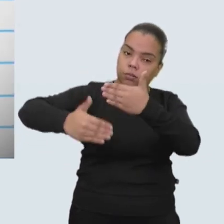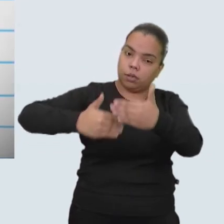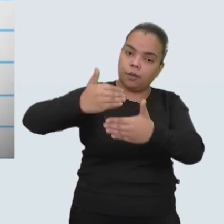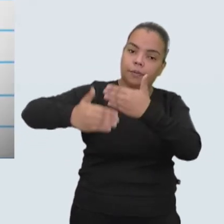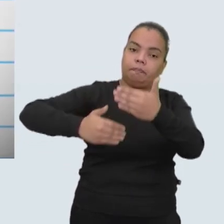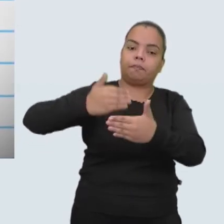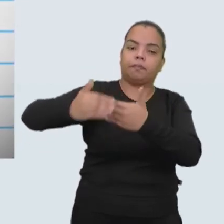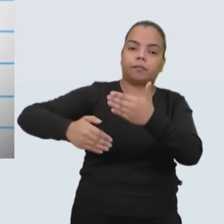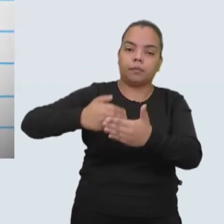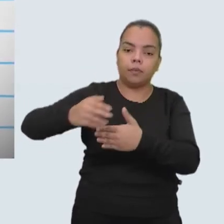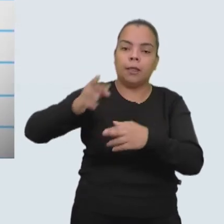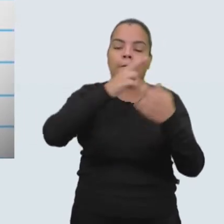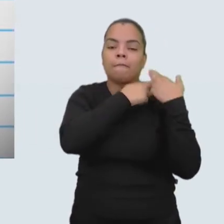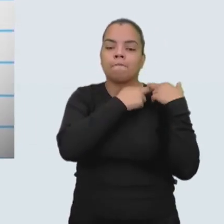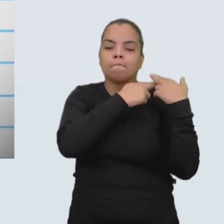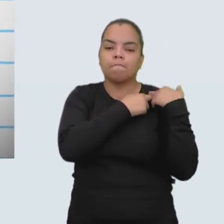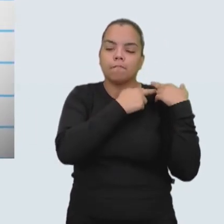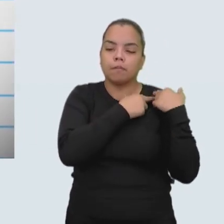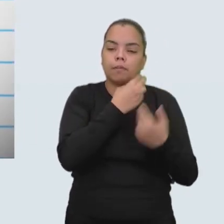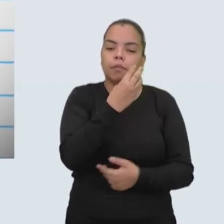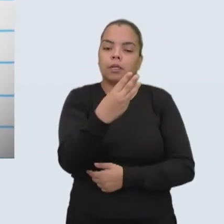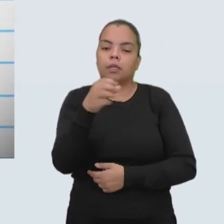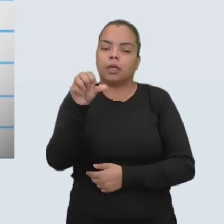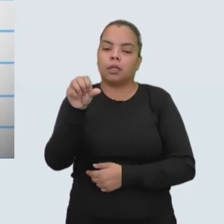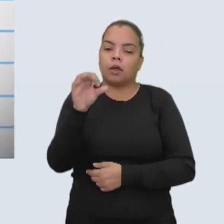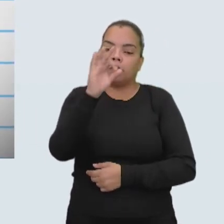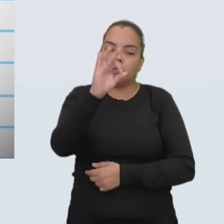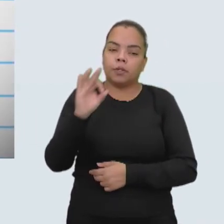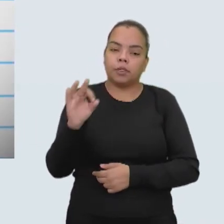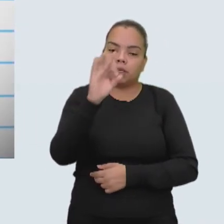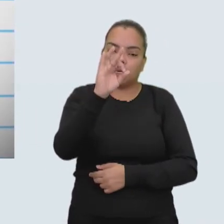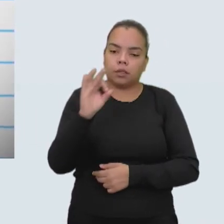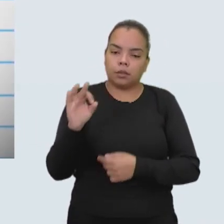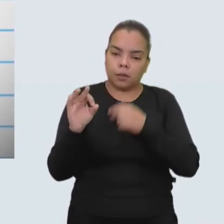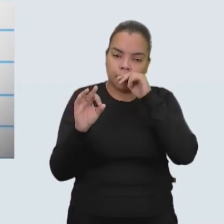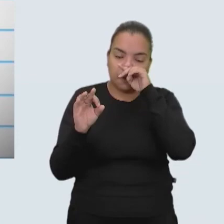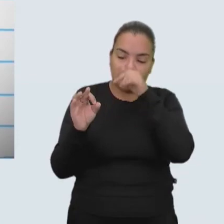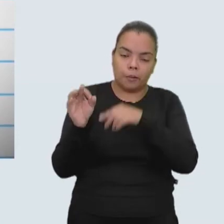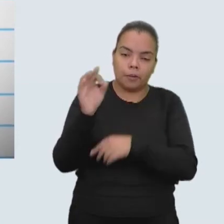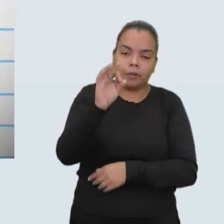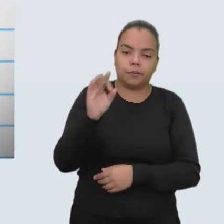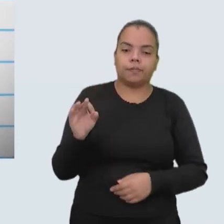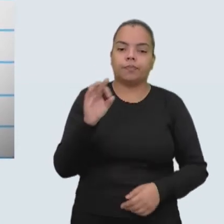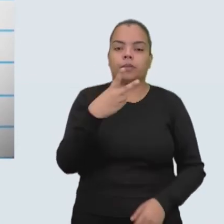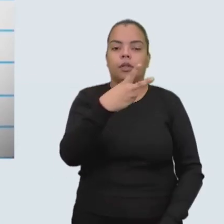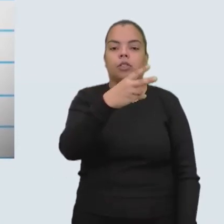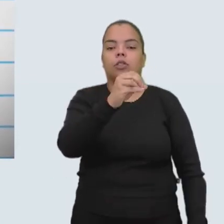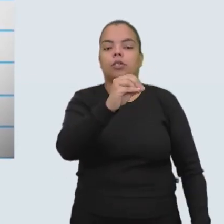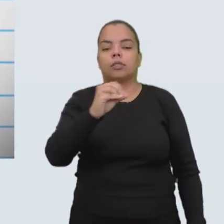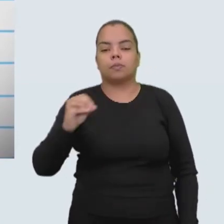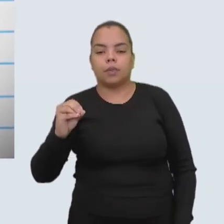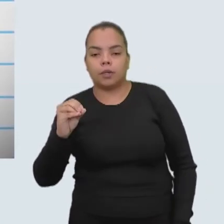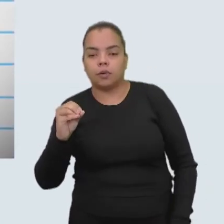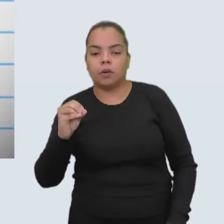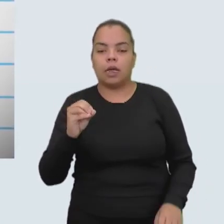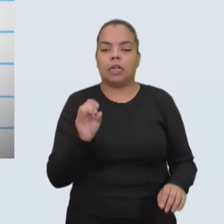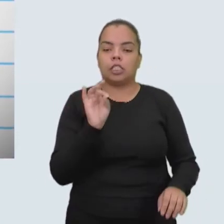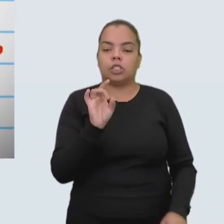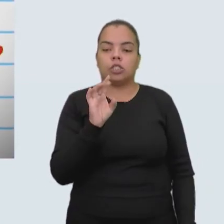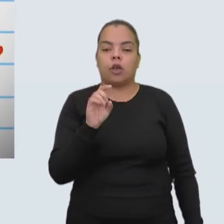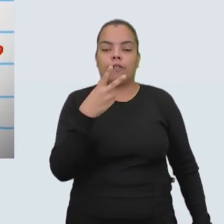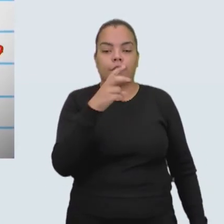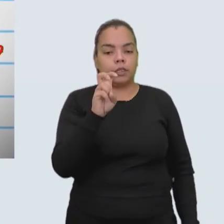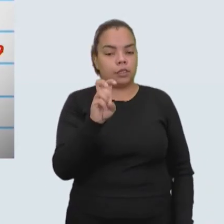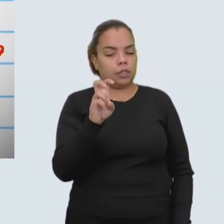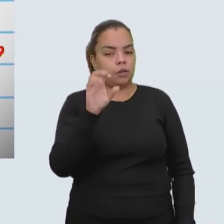tornando-se responsáveis por quase 39% dos domicílios. No ano 2000, esse percentual era de apenas 25%.